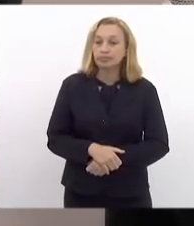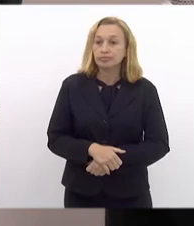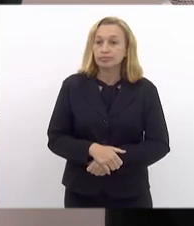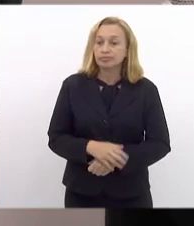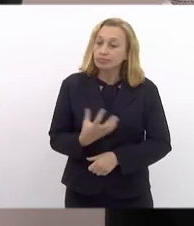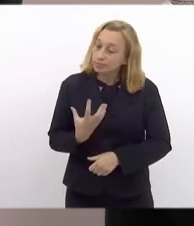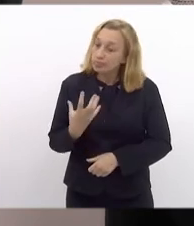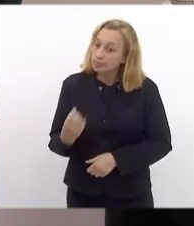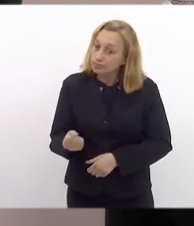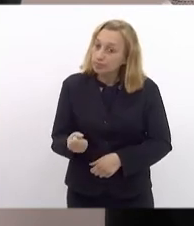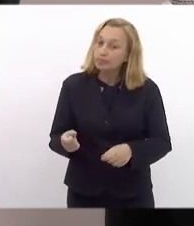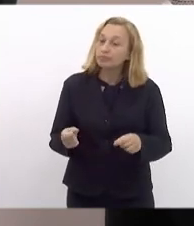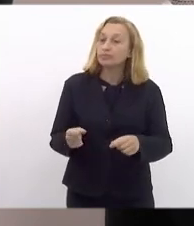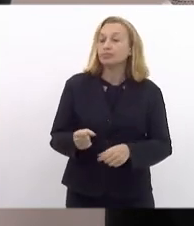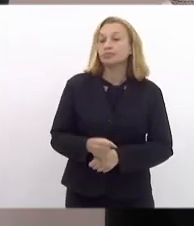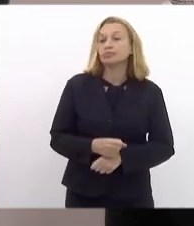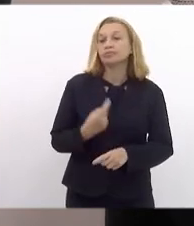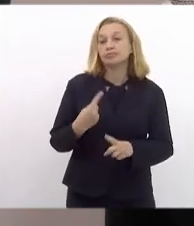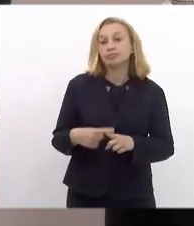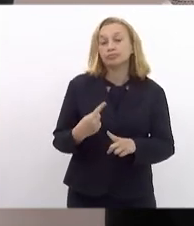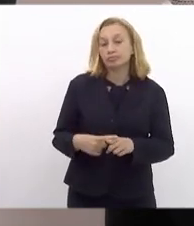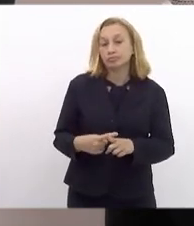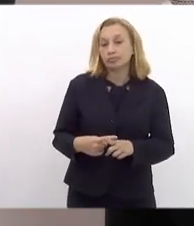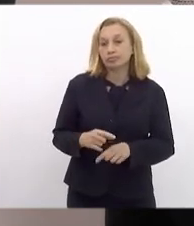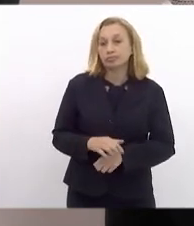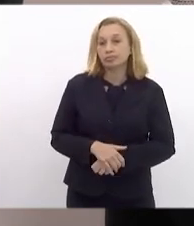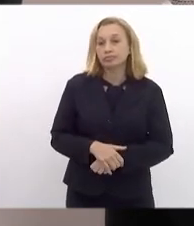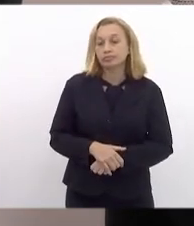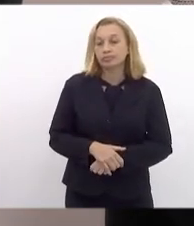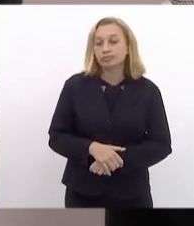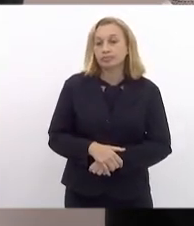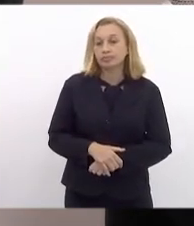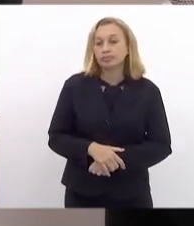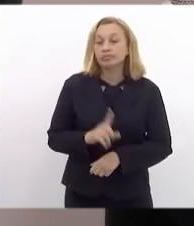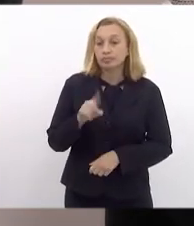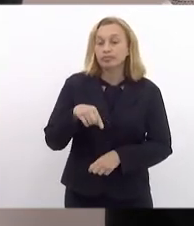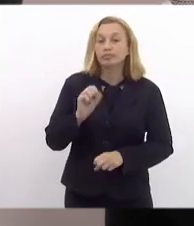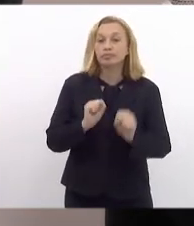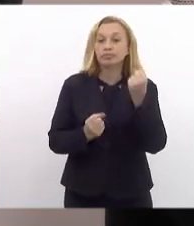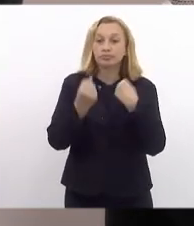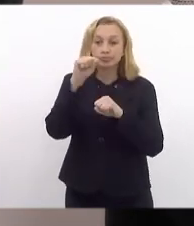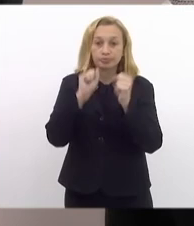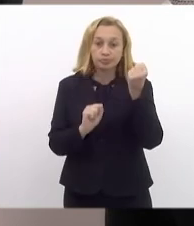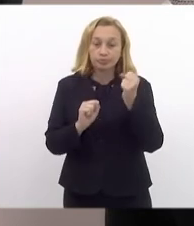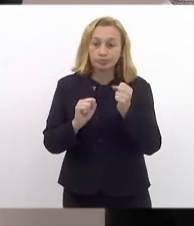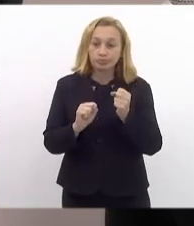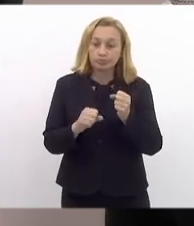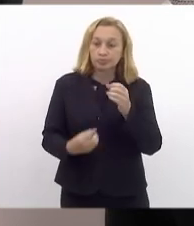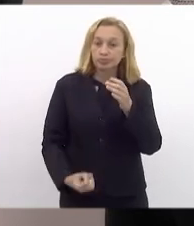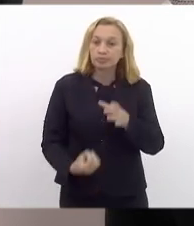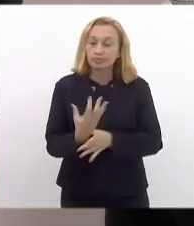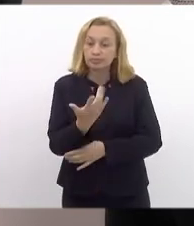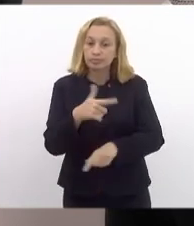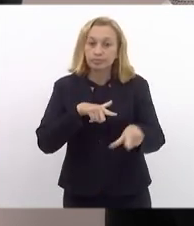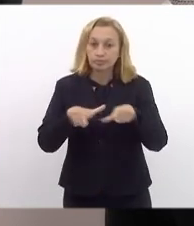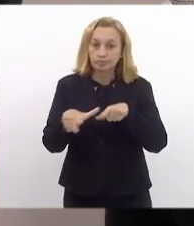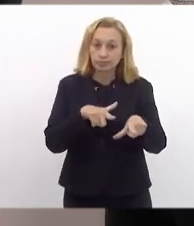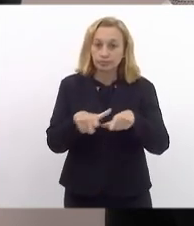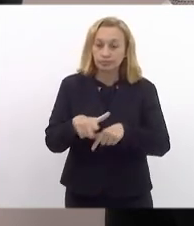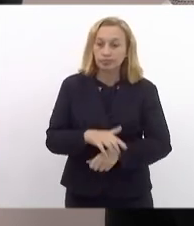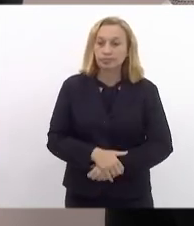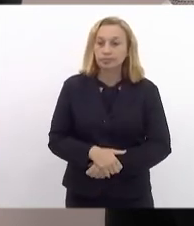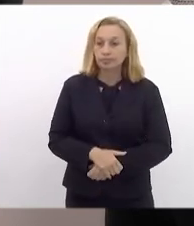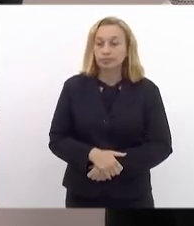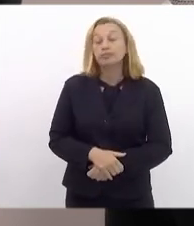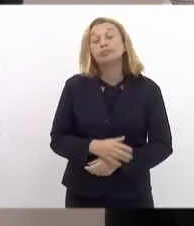favoráveis porque Sem dúvida nenhuma é uma indústria geradora de emprego